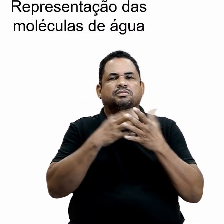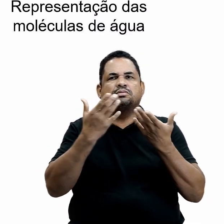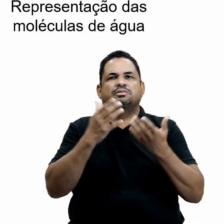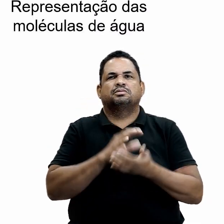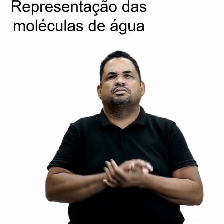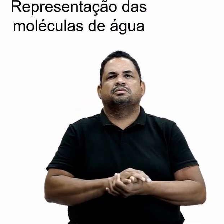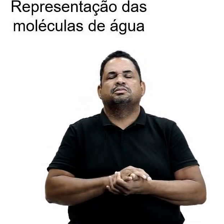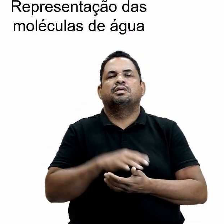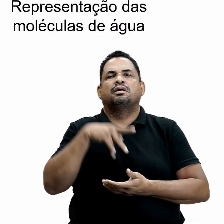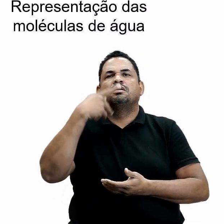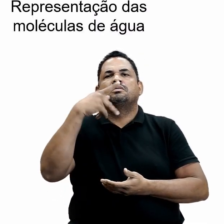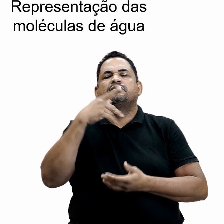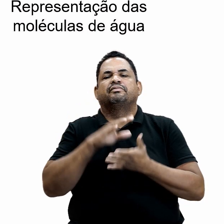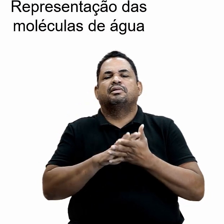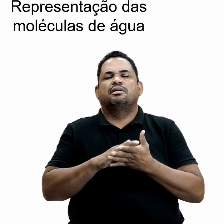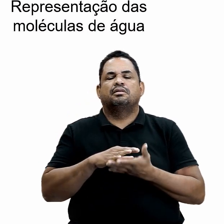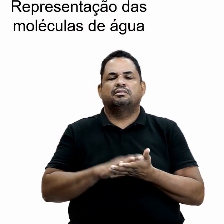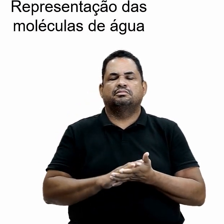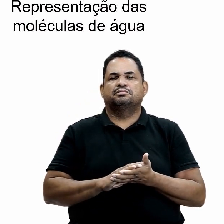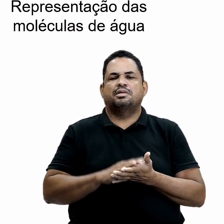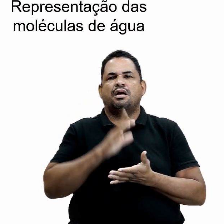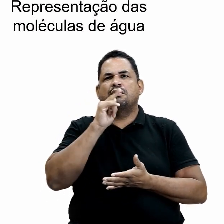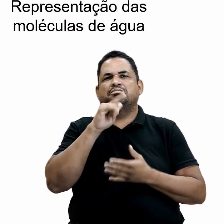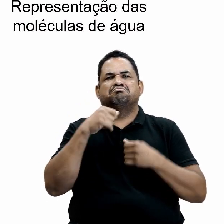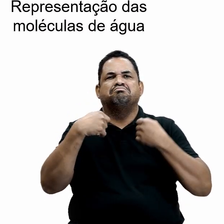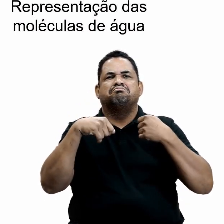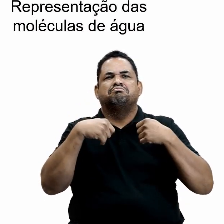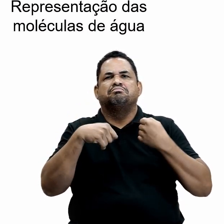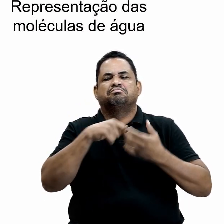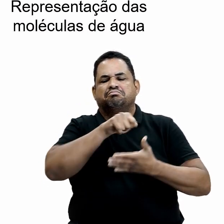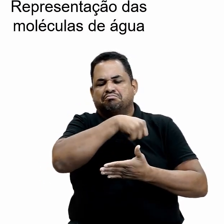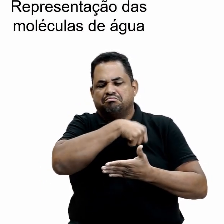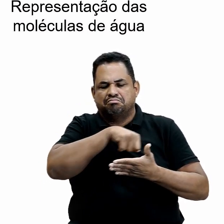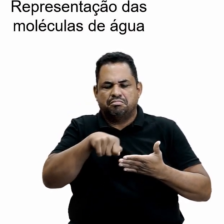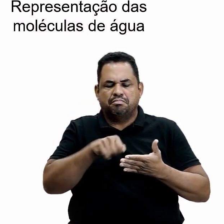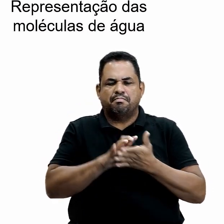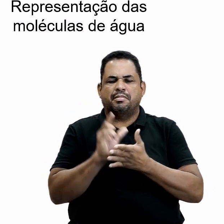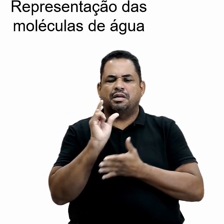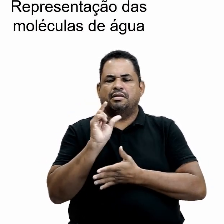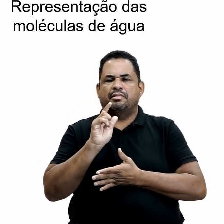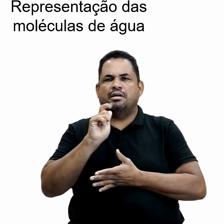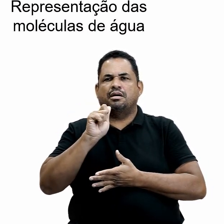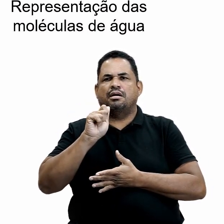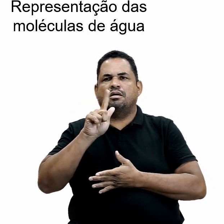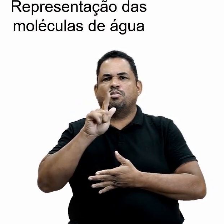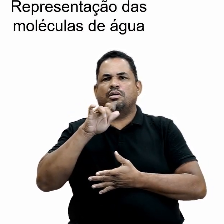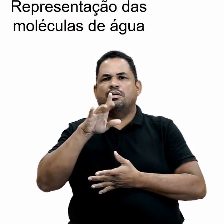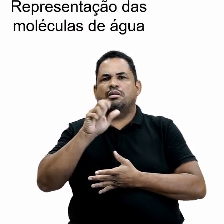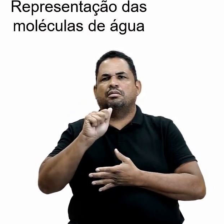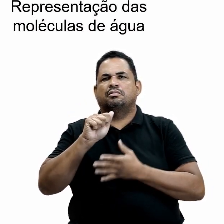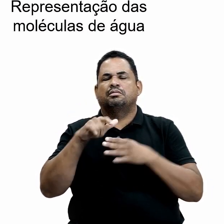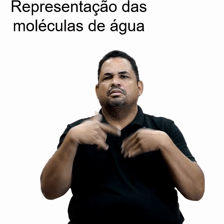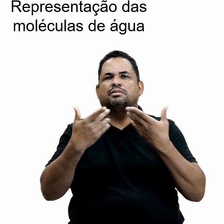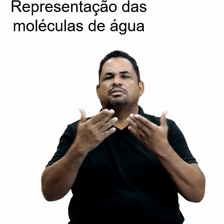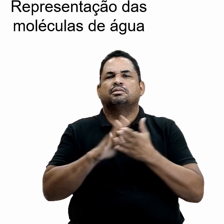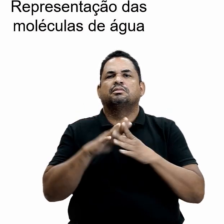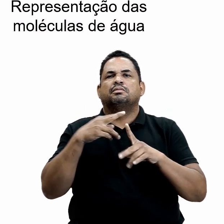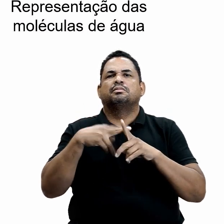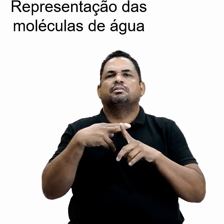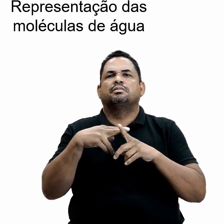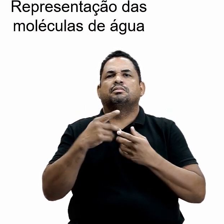estou falando da água, não precisava eu escrever a palavra água. Então, porque a água